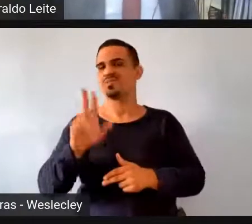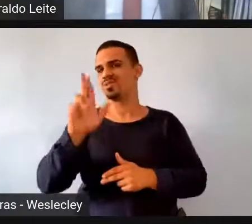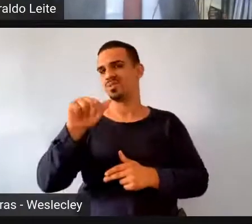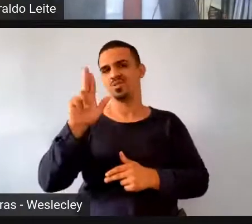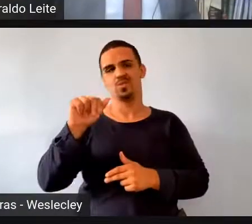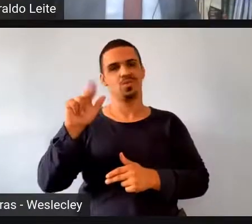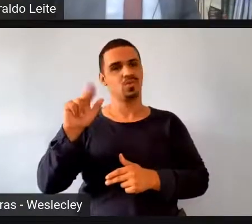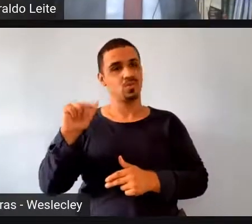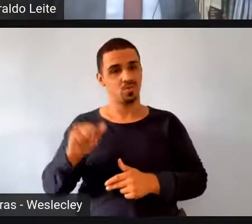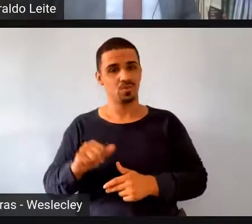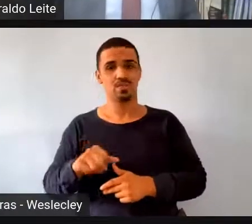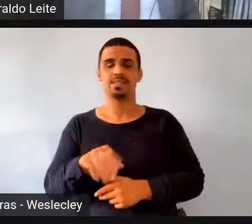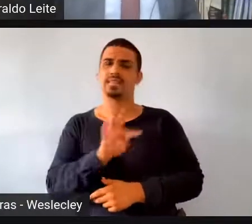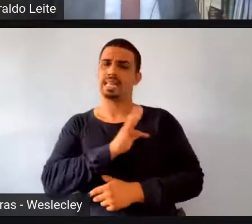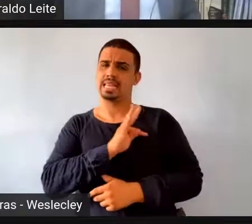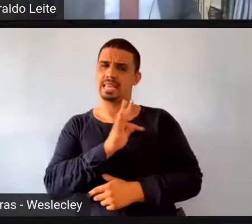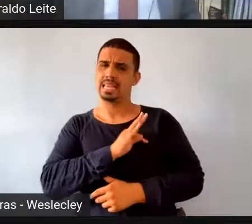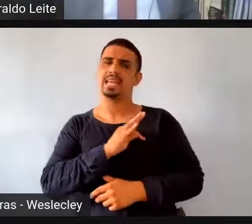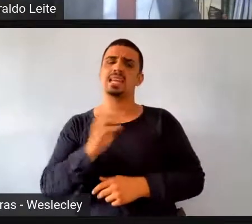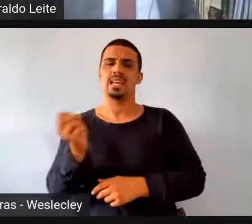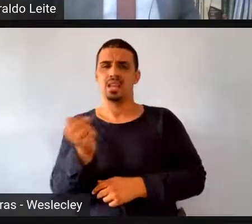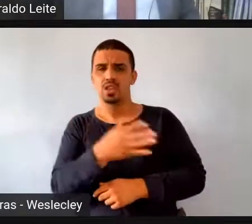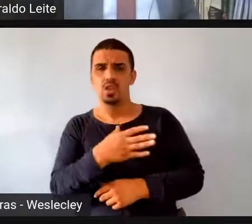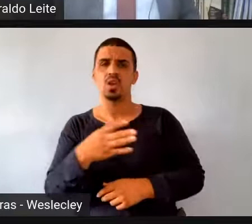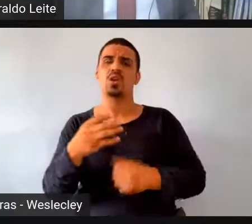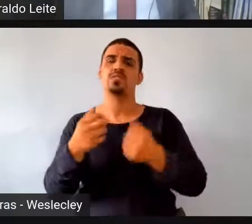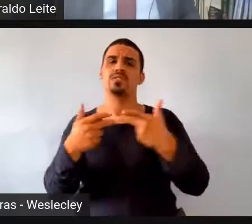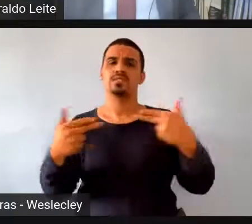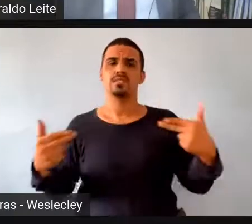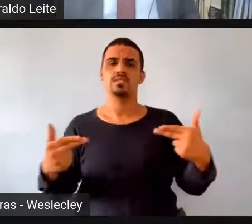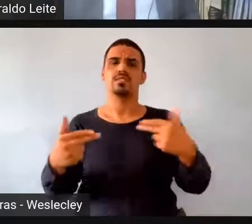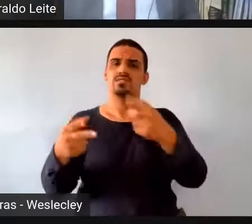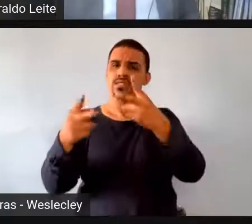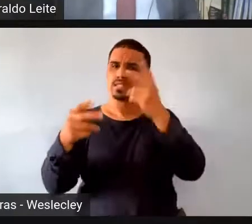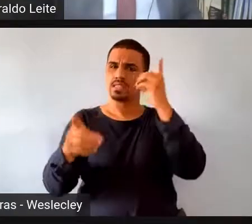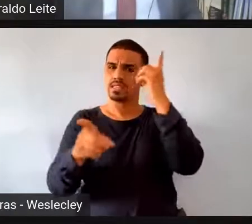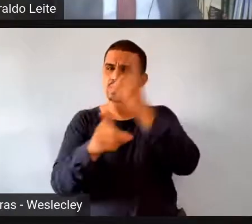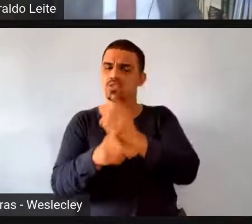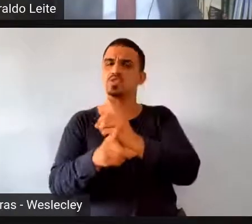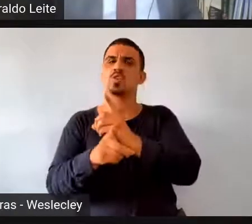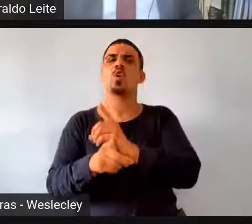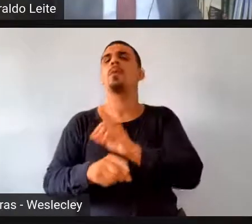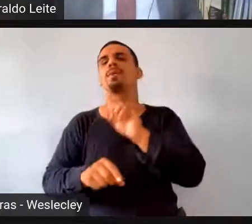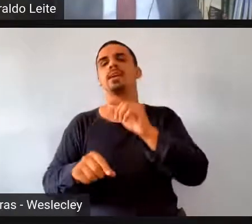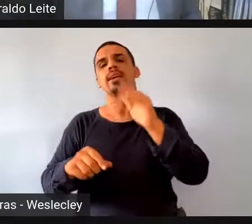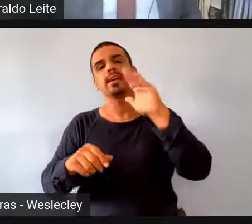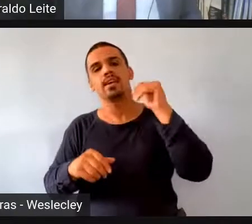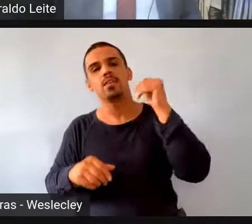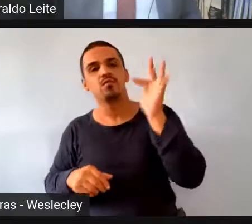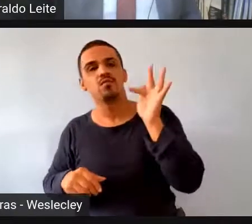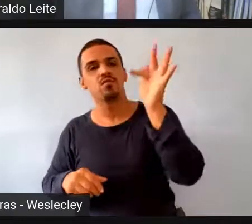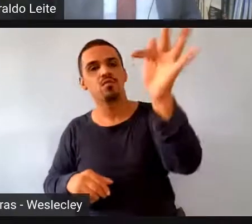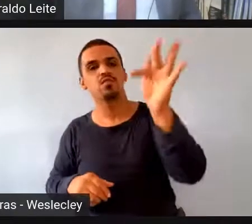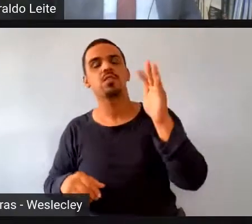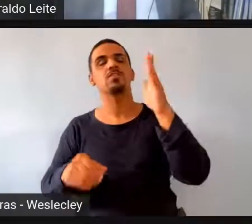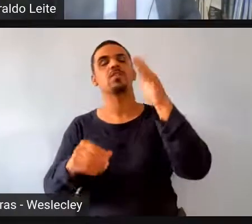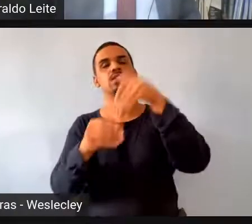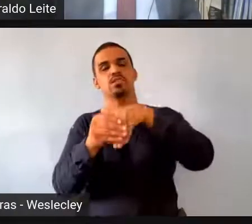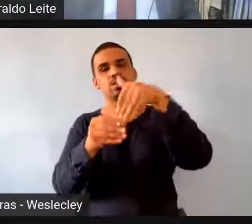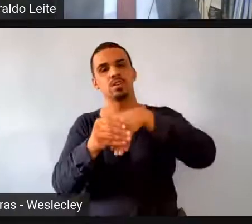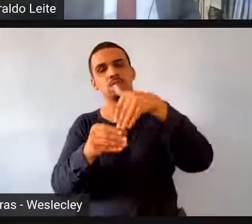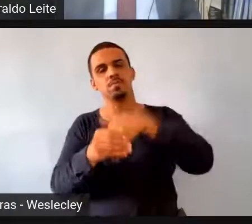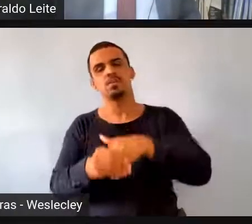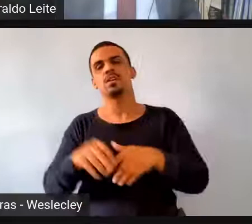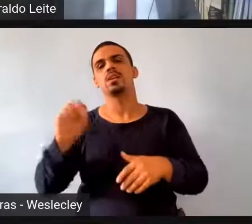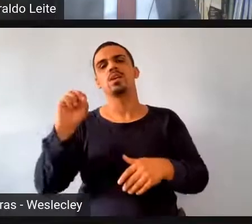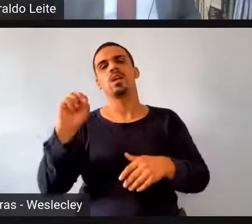técnica nova, e você descobre retrospectivamente, depois da campanha, que tal ou qual artifício foi usado, ou então